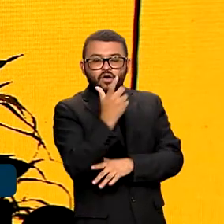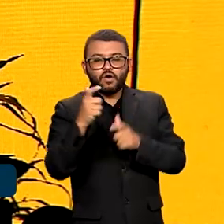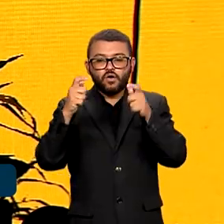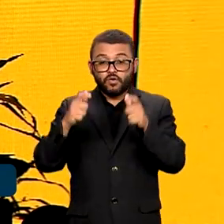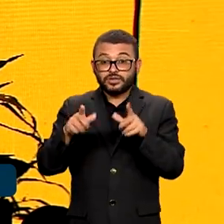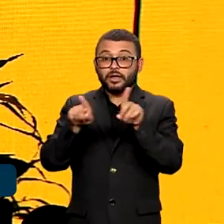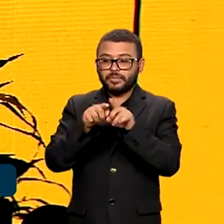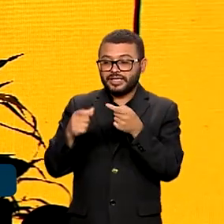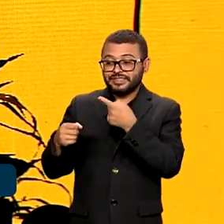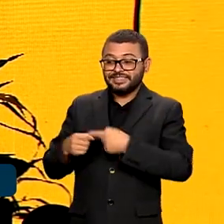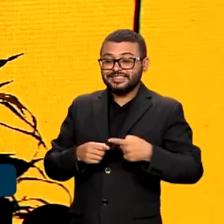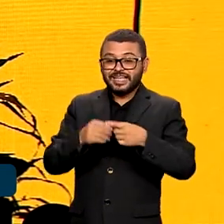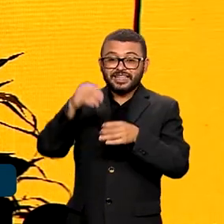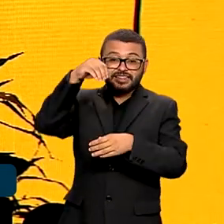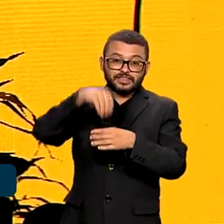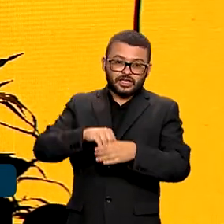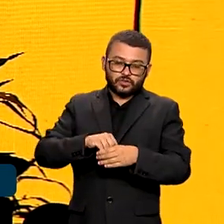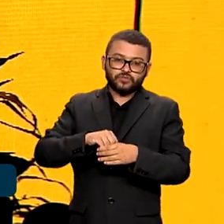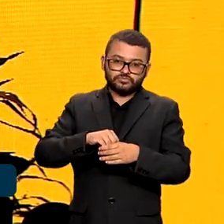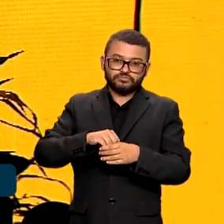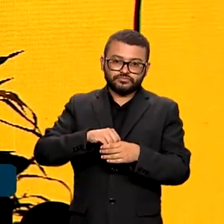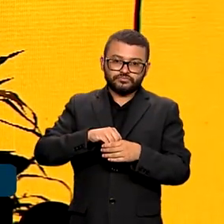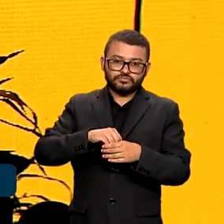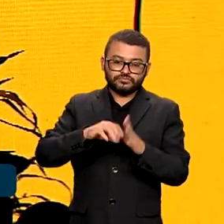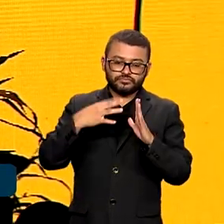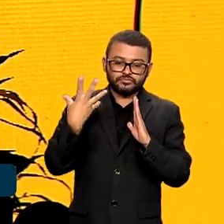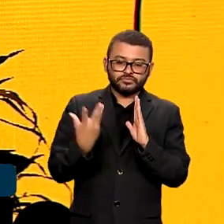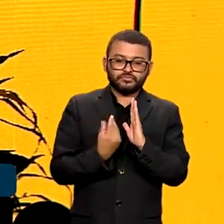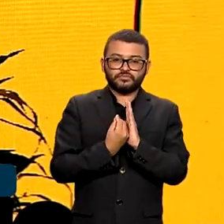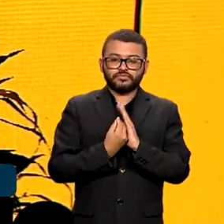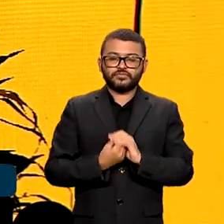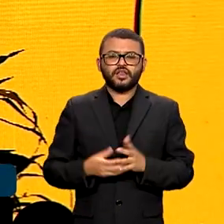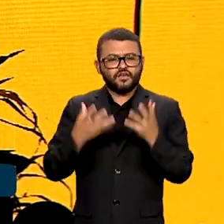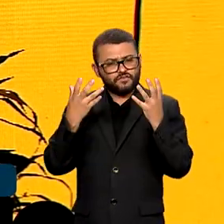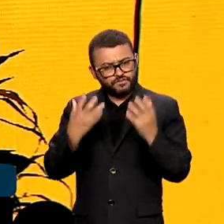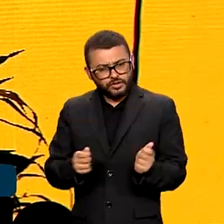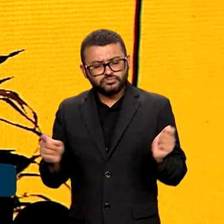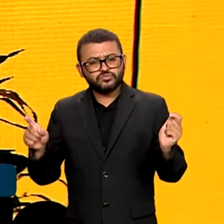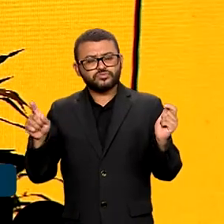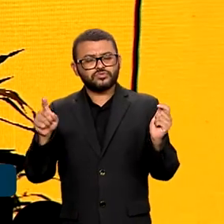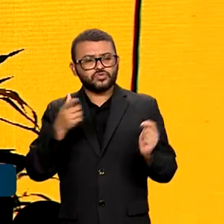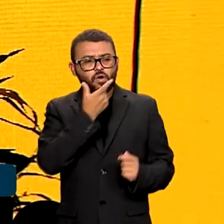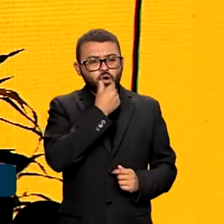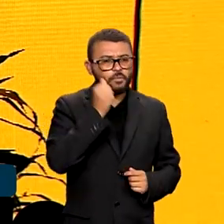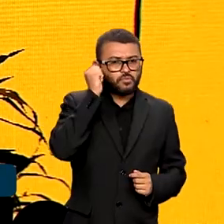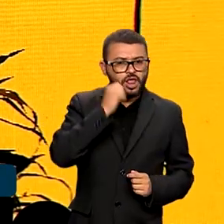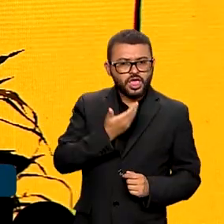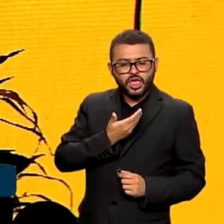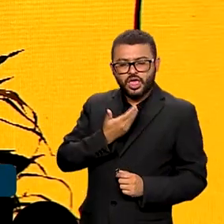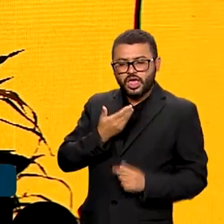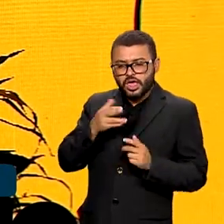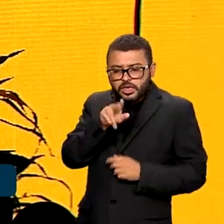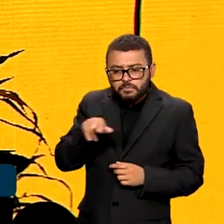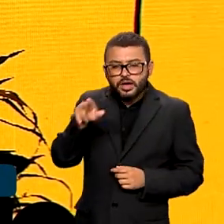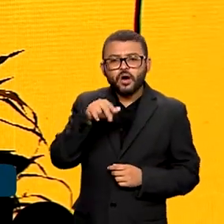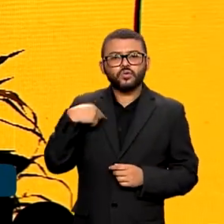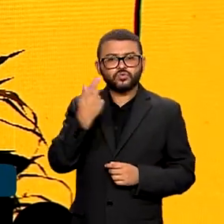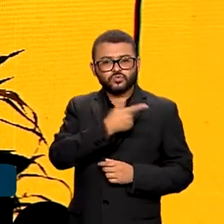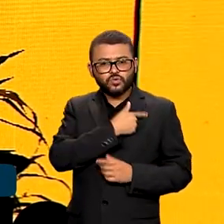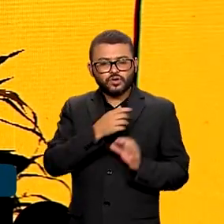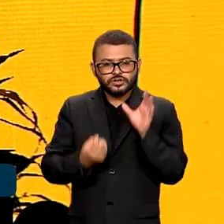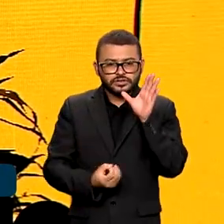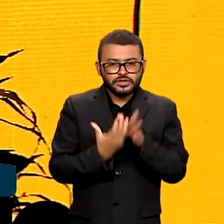grandes cidades da Amazônia. Vamos, meus irmãos e minhas irmãs, colocar